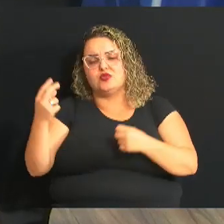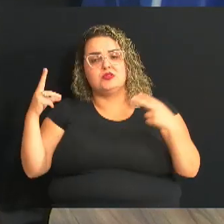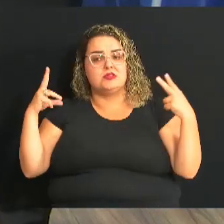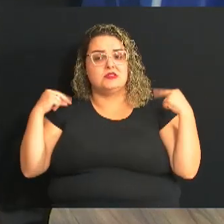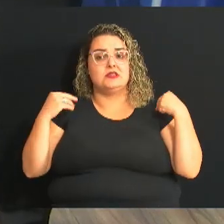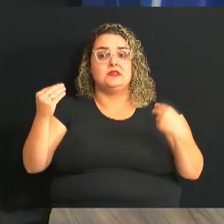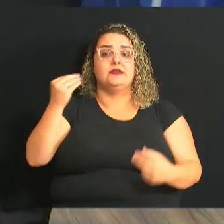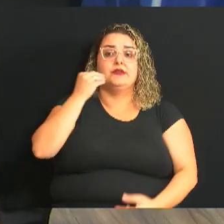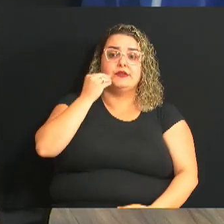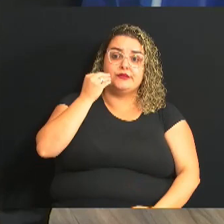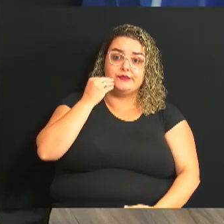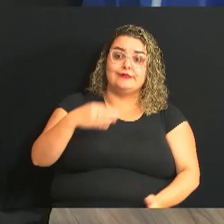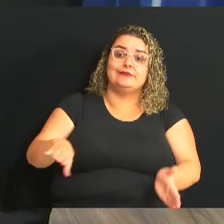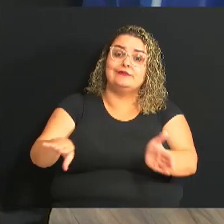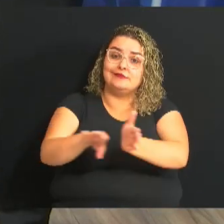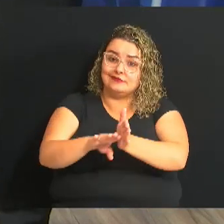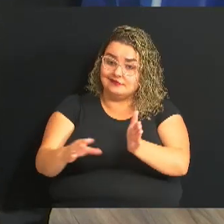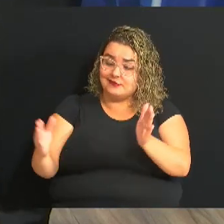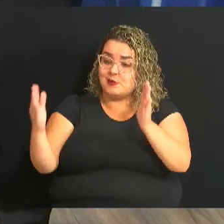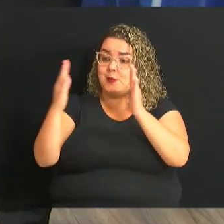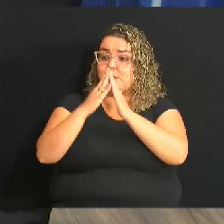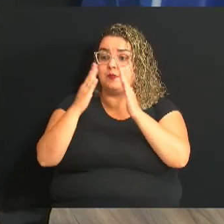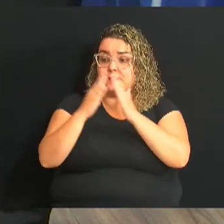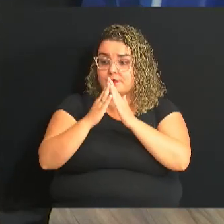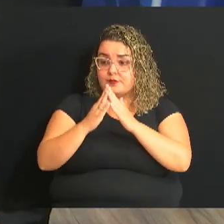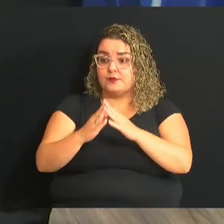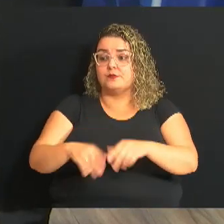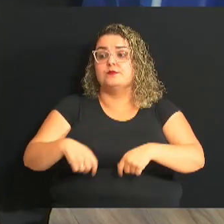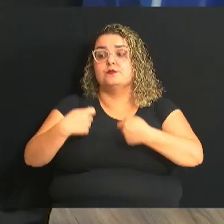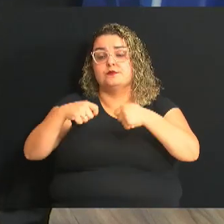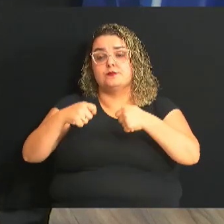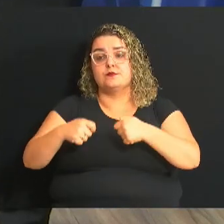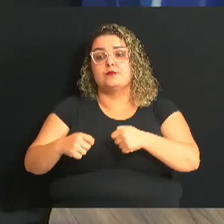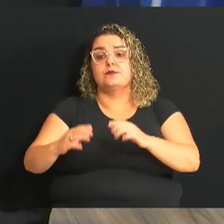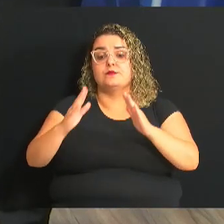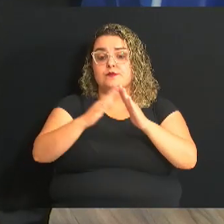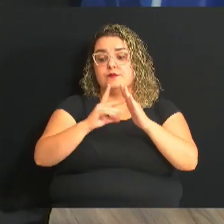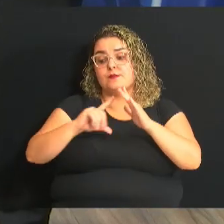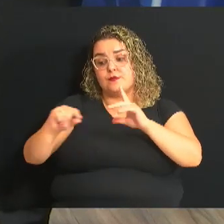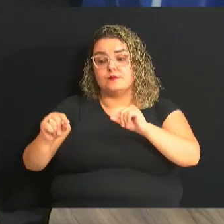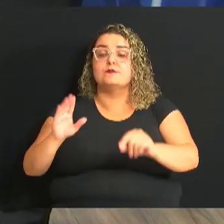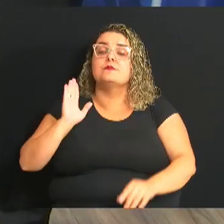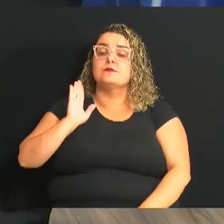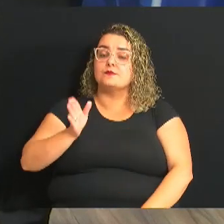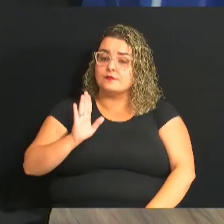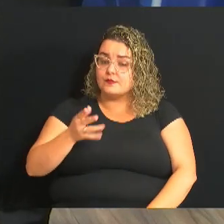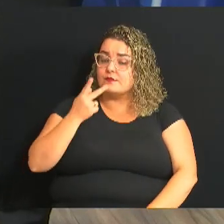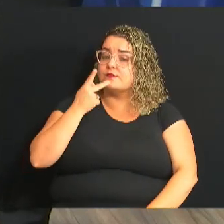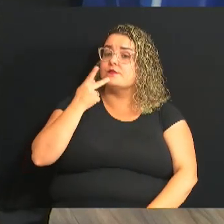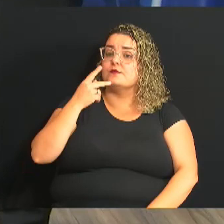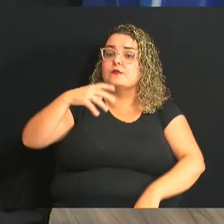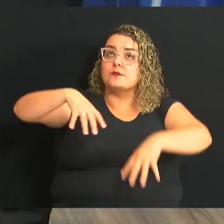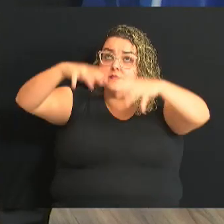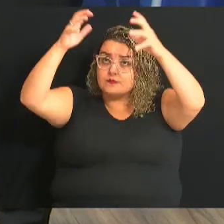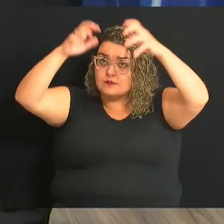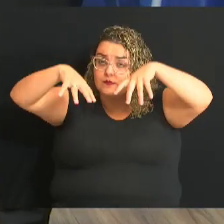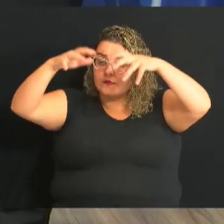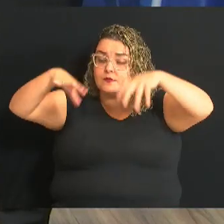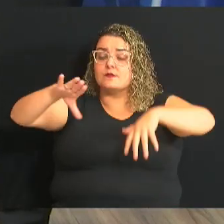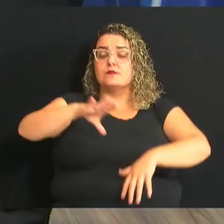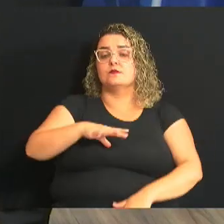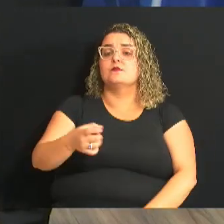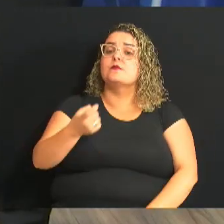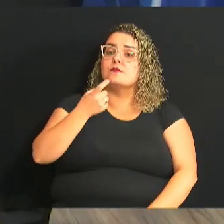tentando chegar em casa, para quem precisava sair de casa. Então, já já nós vamos te atualizar sobre a chuva que caiu aqui na cidade de